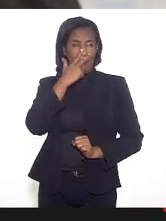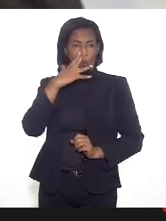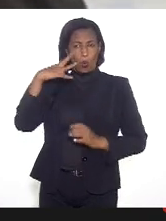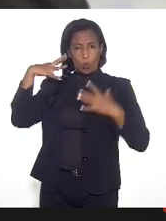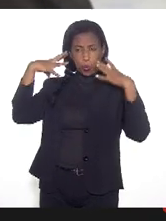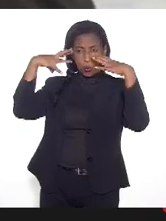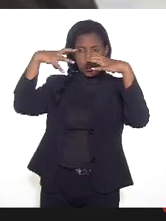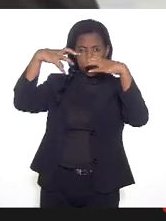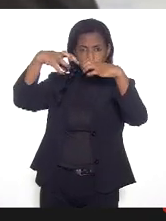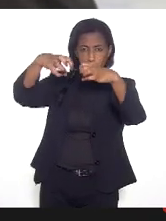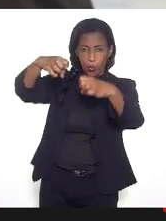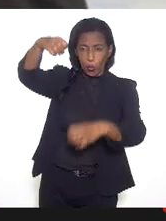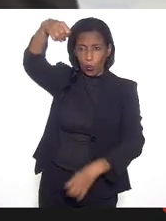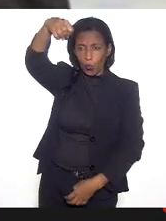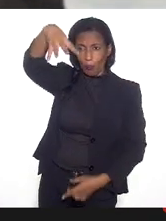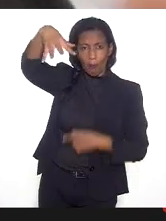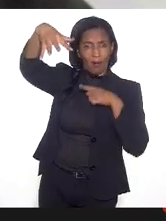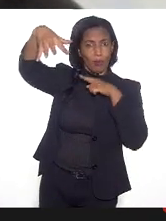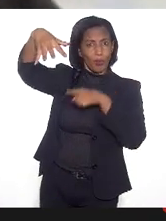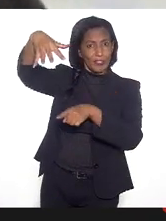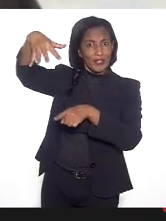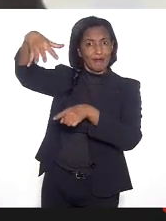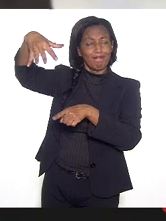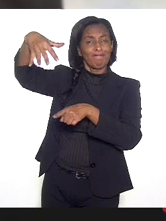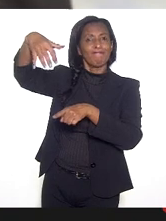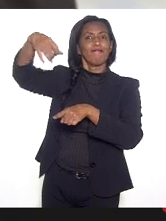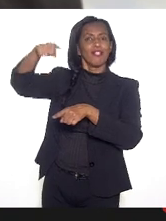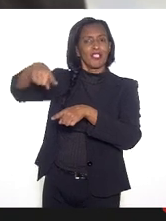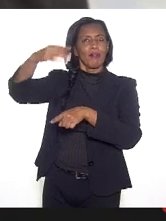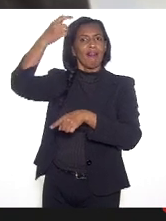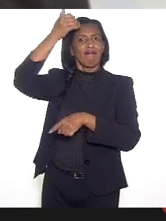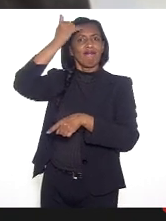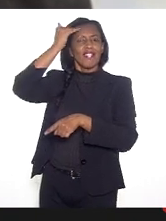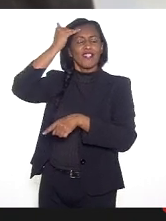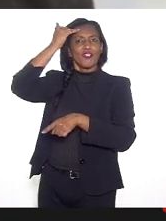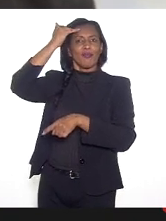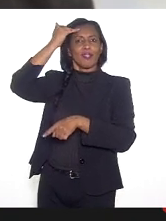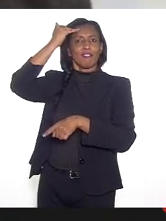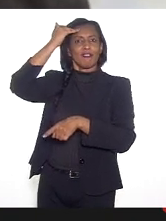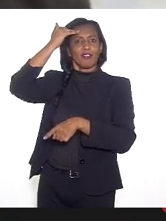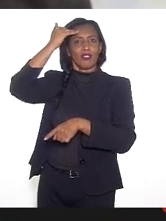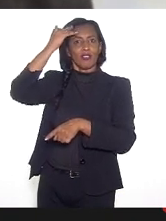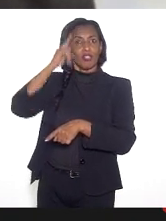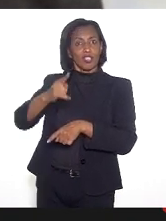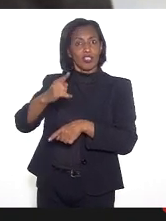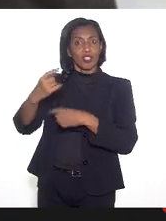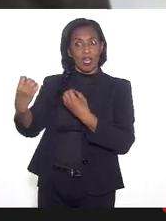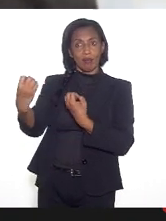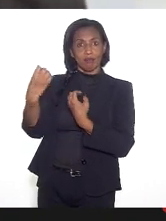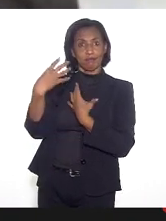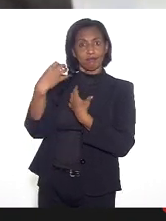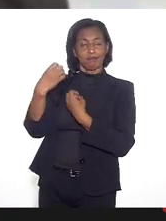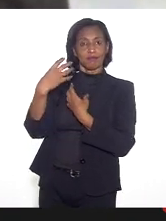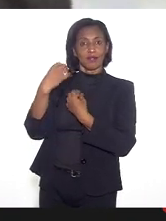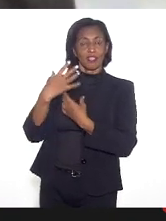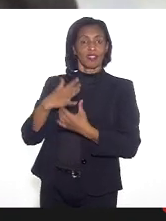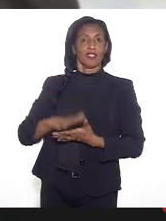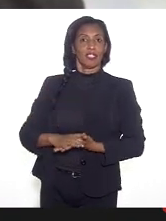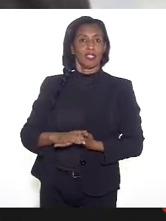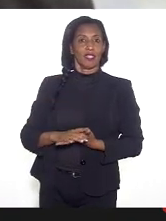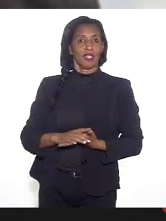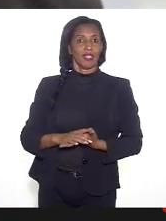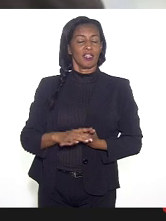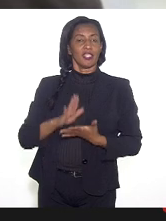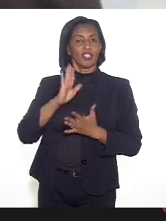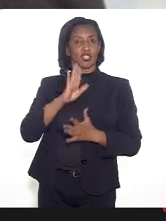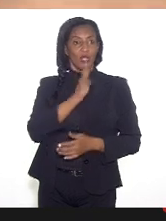túnel, uma mudança de entendimento, que o doutor Fernando já disse aqui que recebeu orientação expressa do doutor Bruno